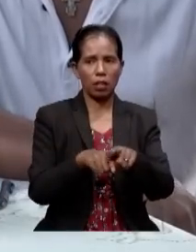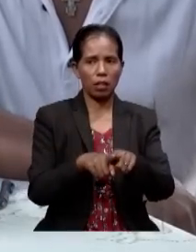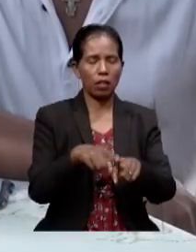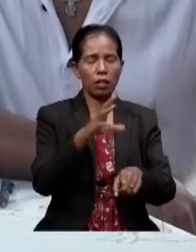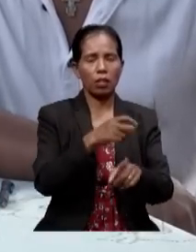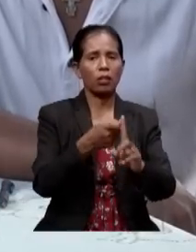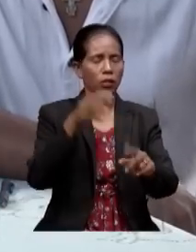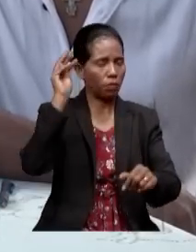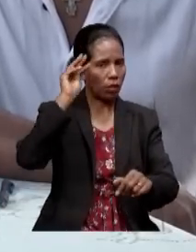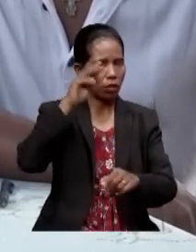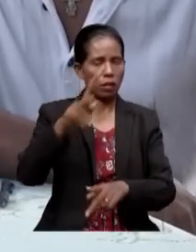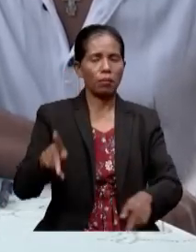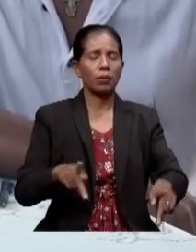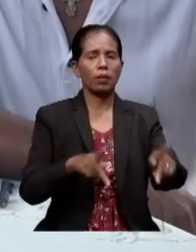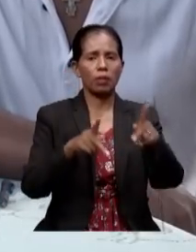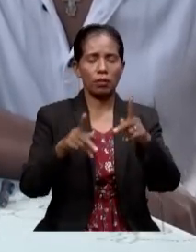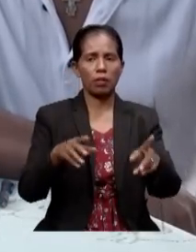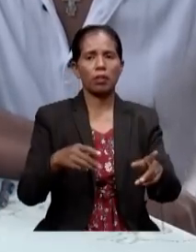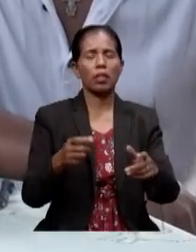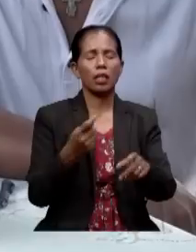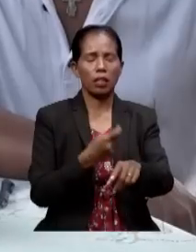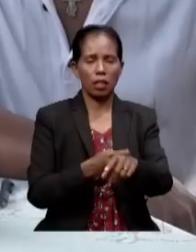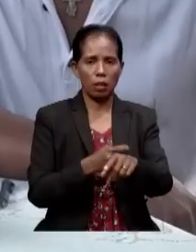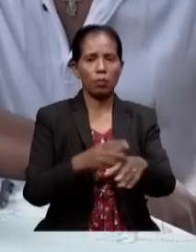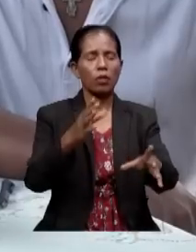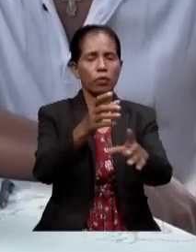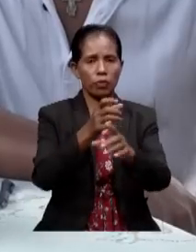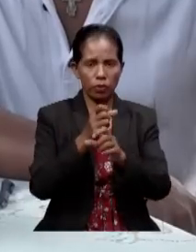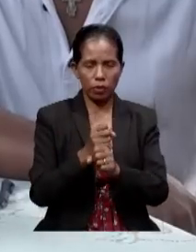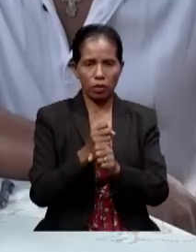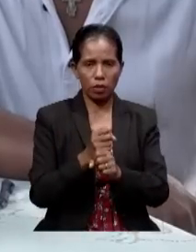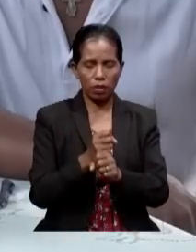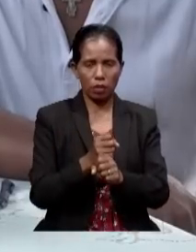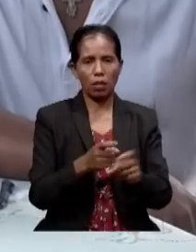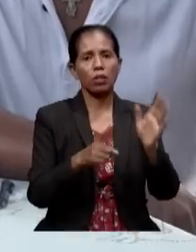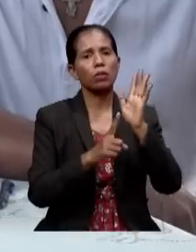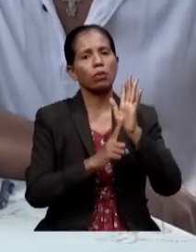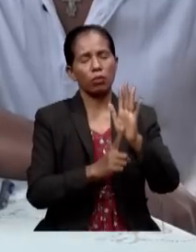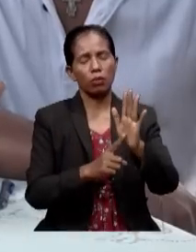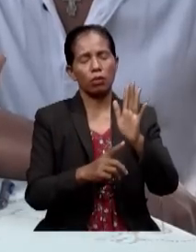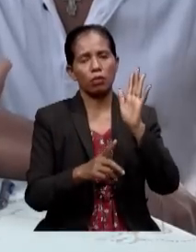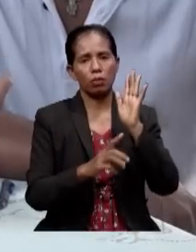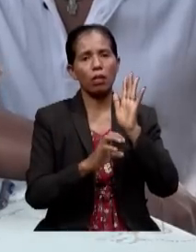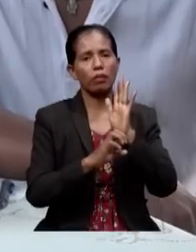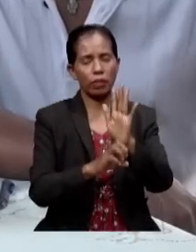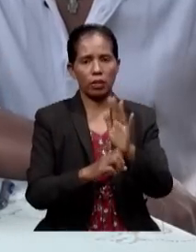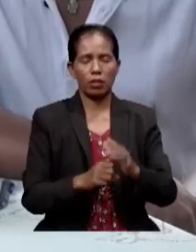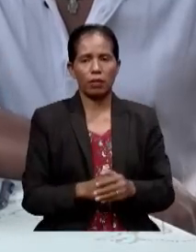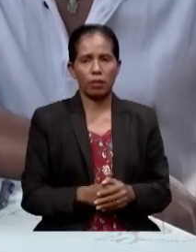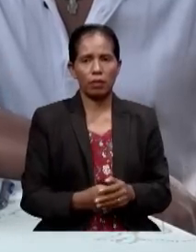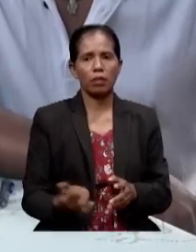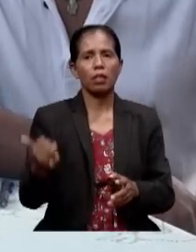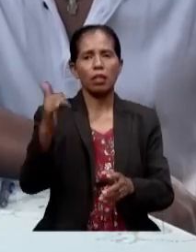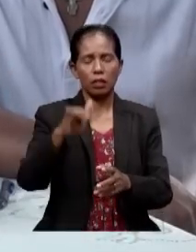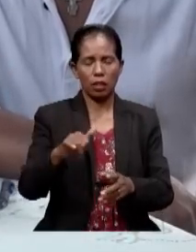Ministério Público durante recolhe evidência ou atu apresenta ia evidência. Mabe, sira Hanesan Lezado